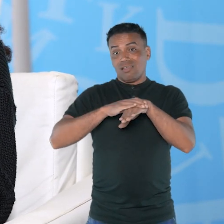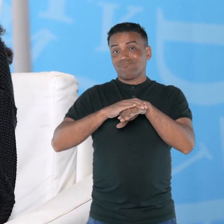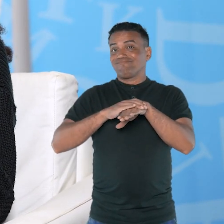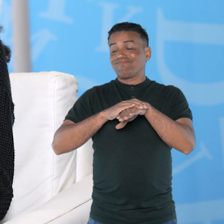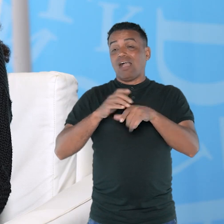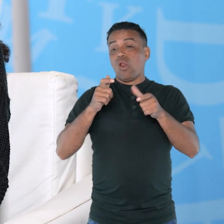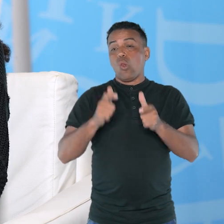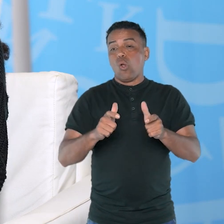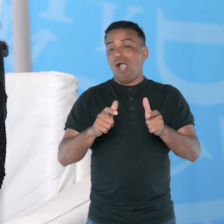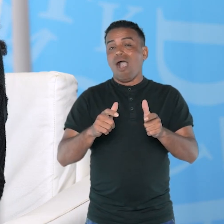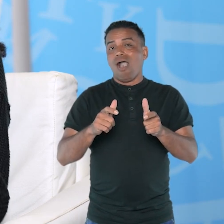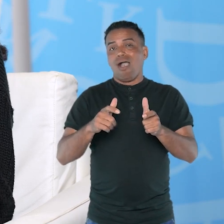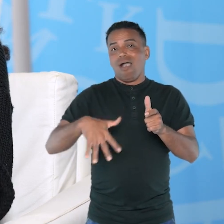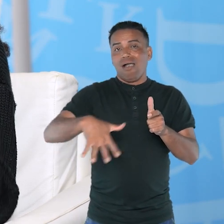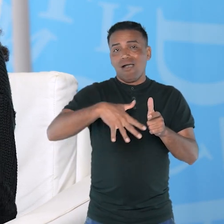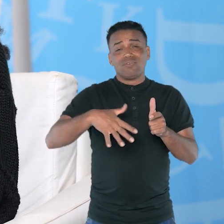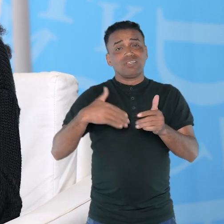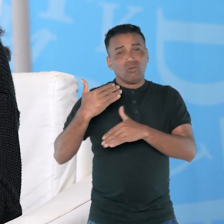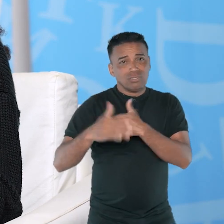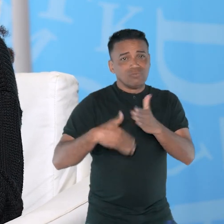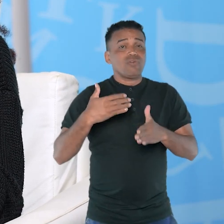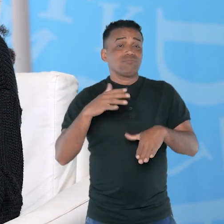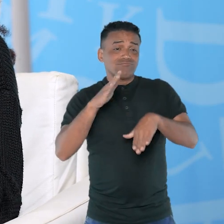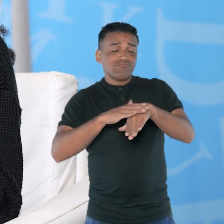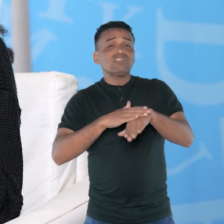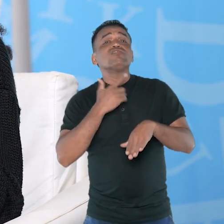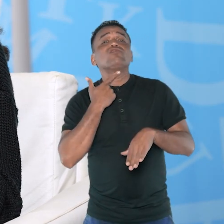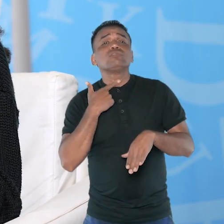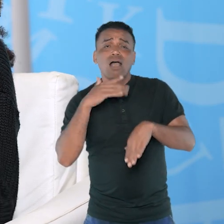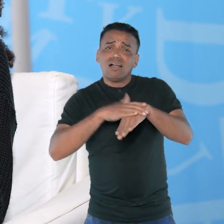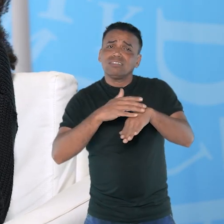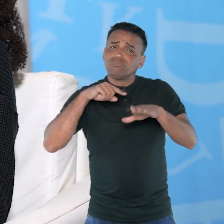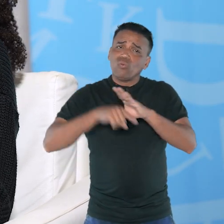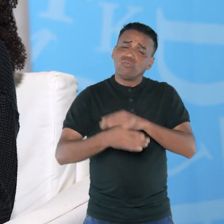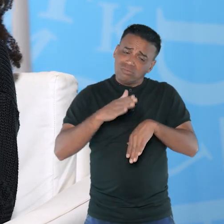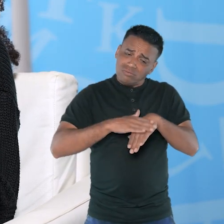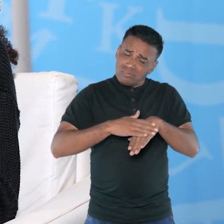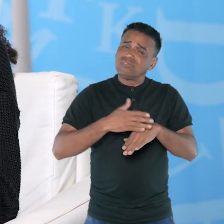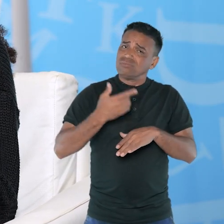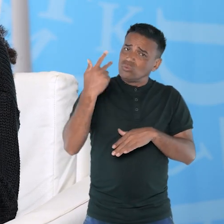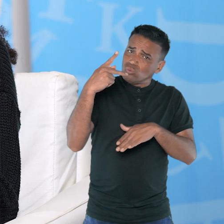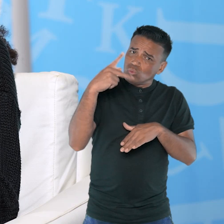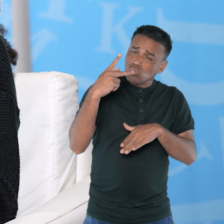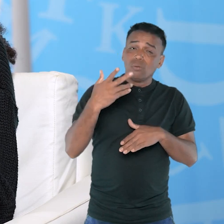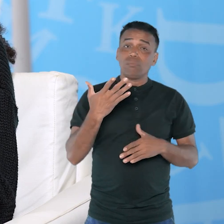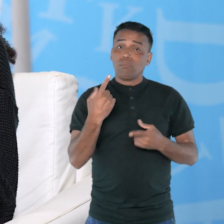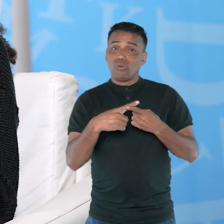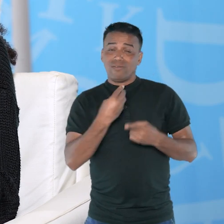que você esteja conseguindo desenvolver aquilo que você gosta também. É importante a gente ir para esse lado que a gente gosta, porque a nossa